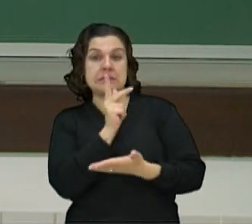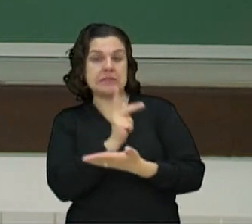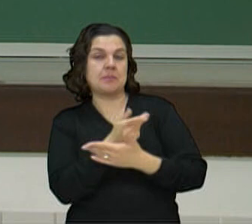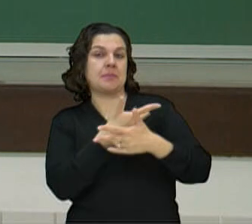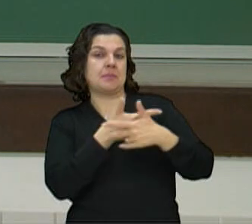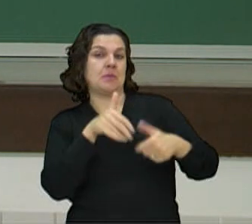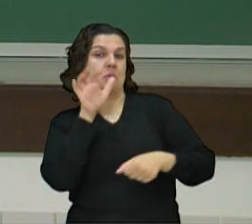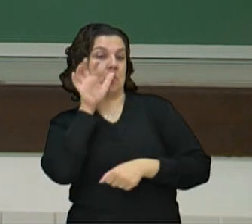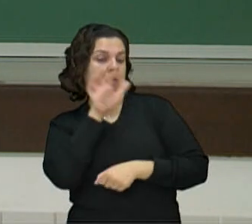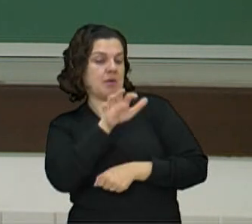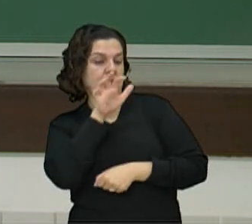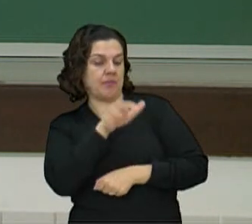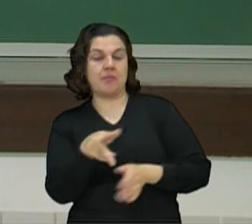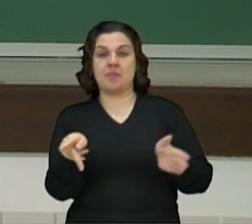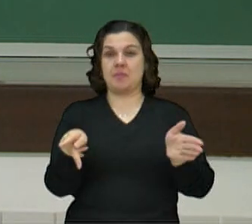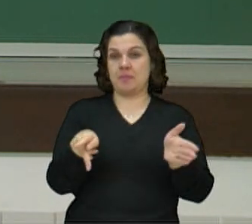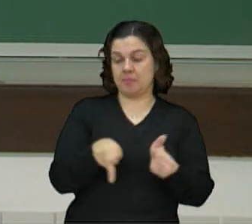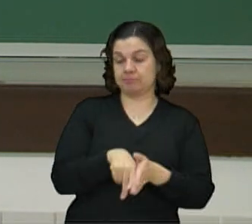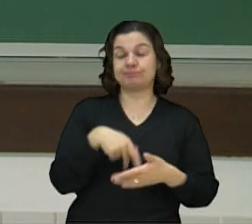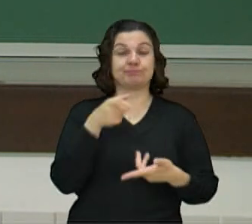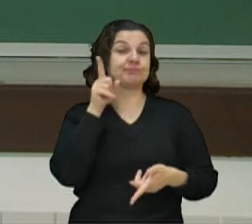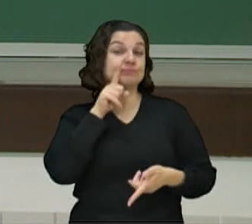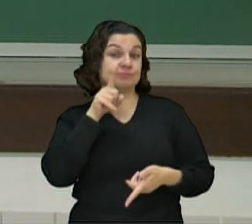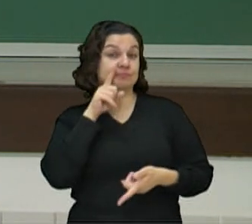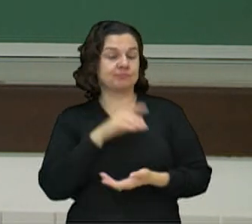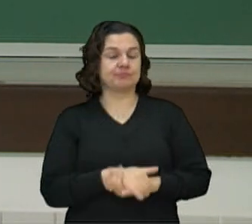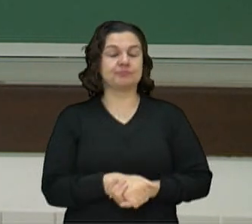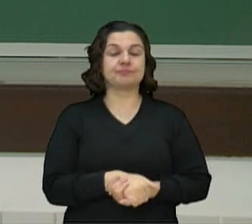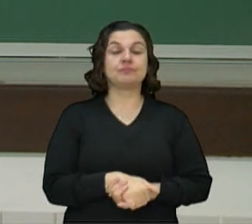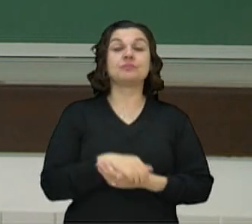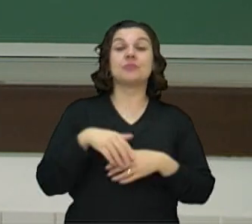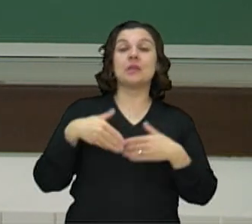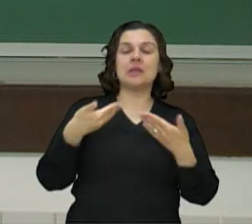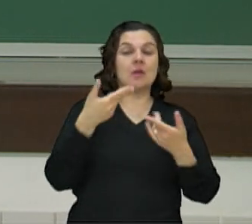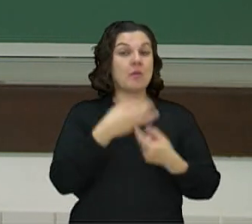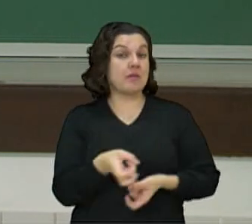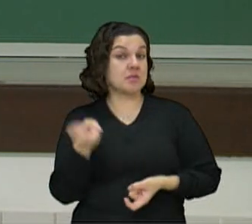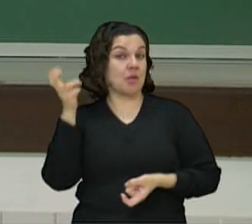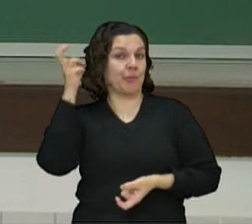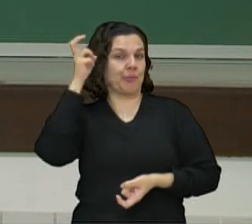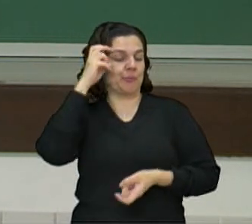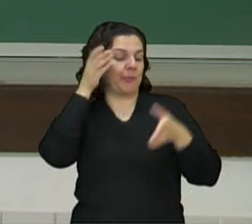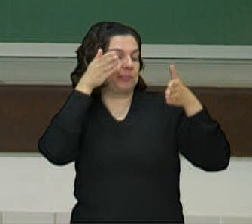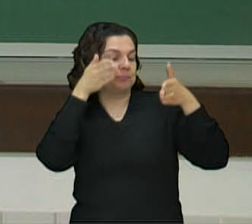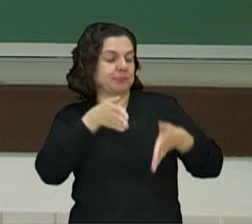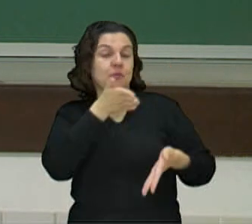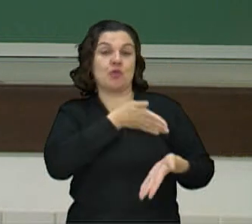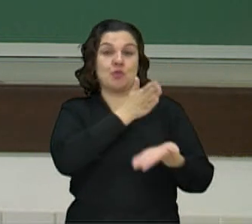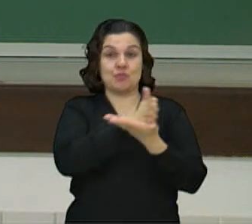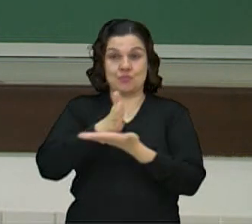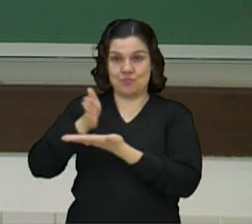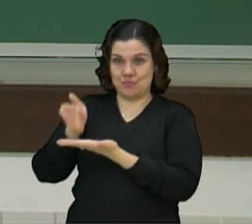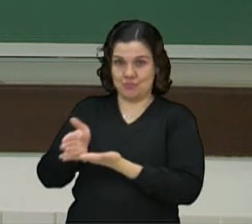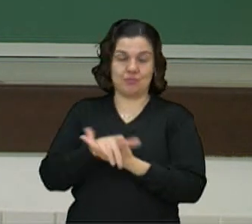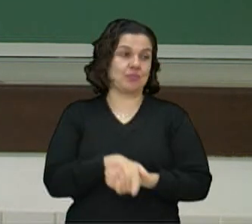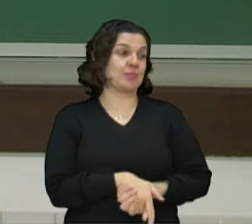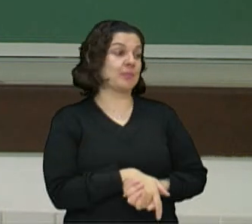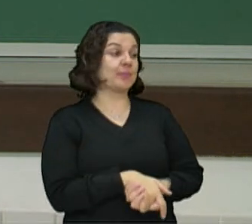alguma influência dessa cultura norte-americana. Então, essa cultura está extremamente presente no nosso dia a dia.